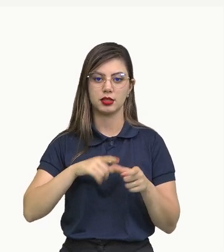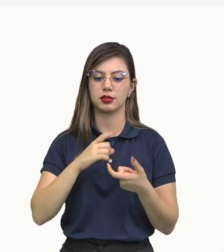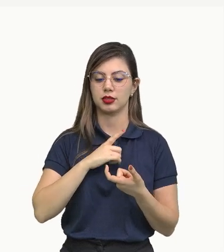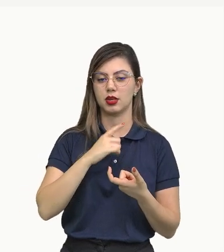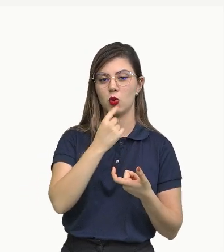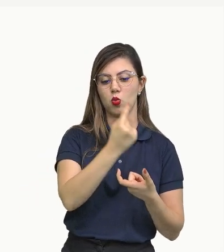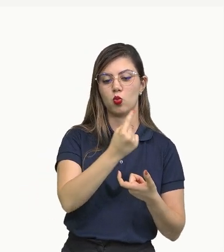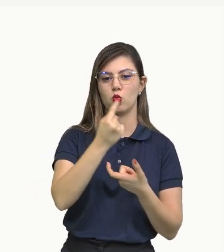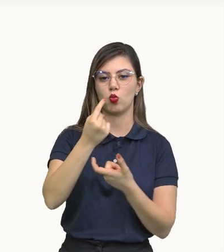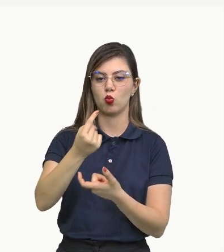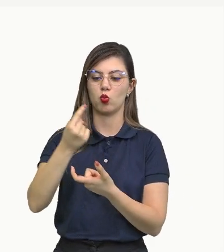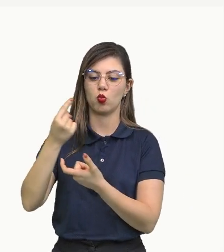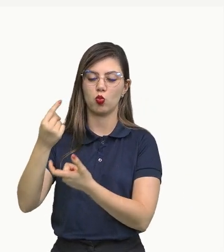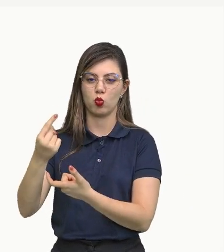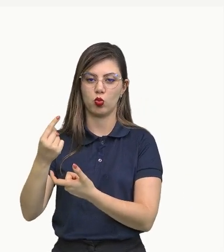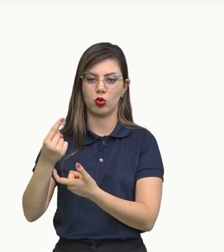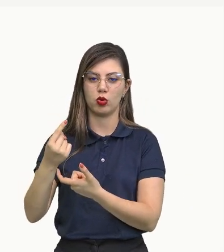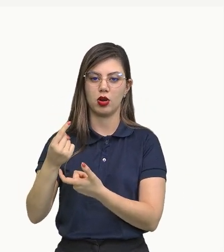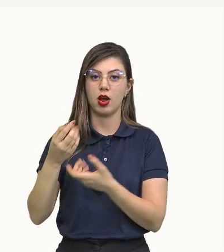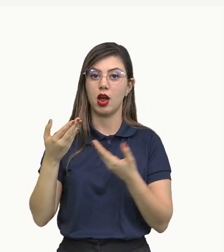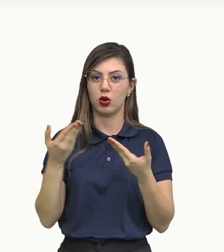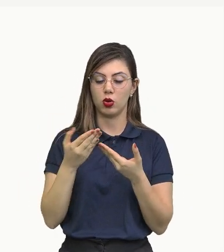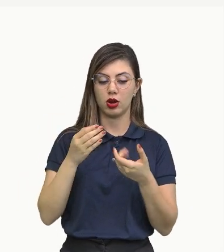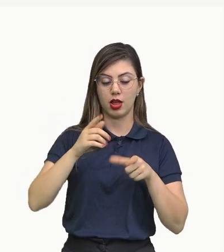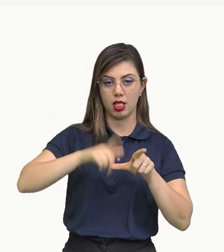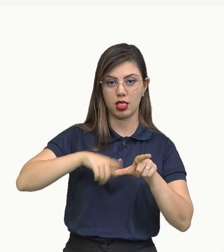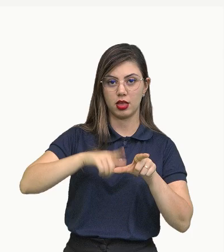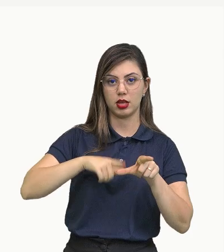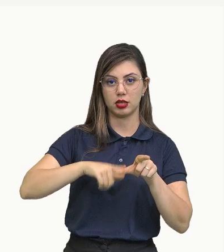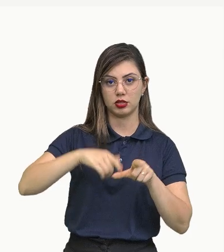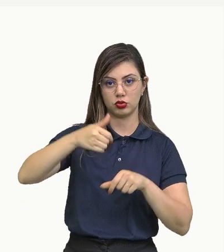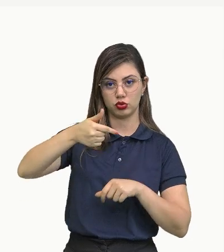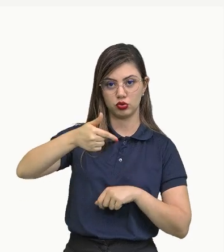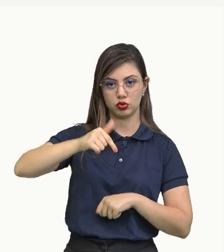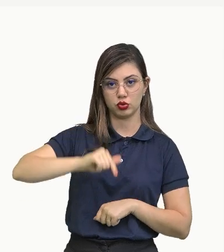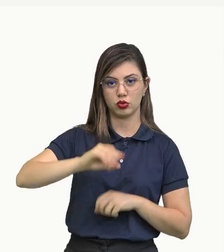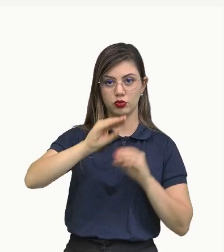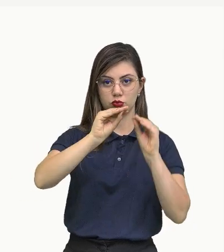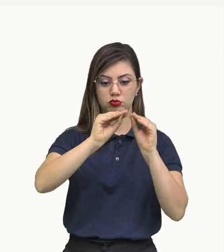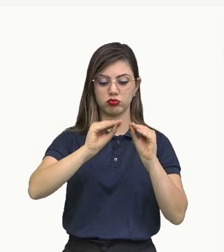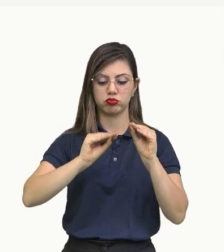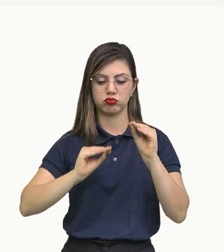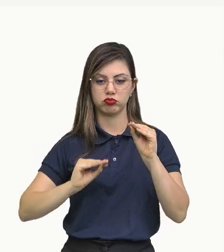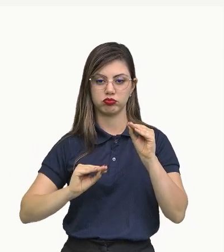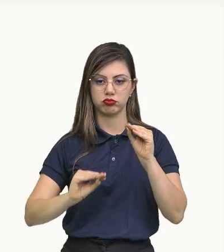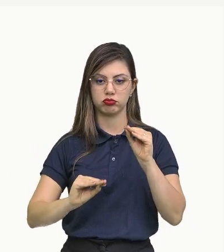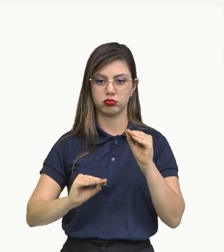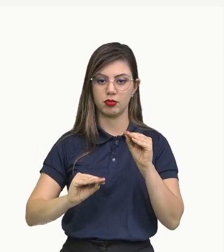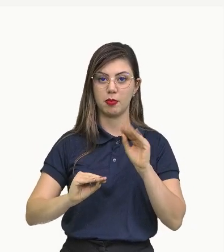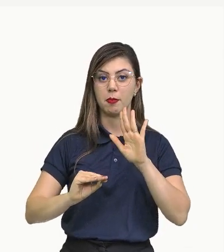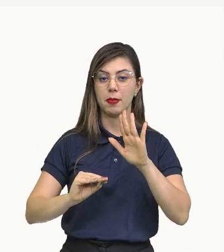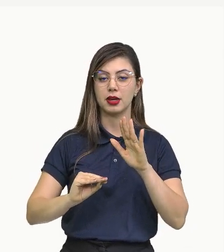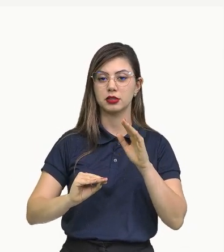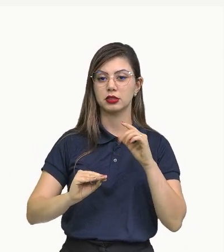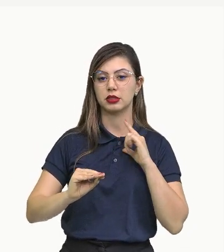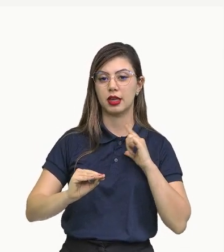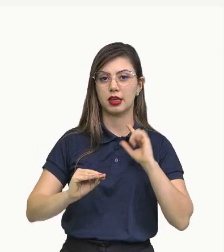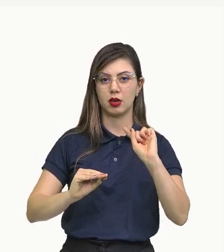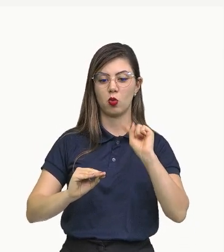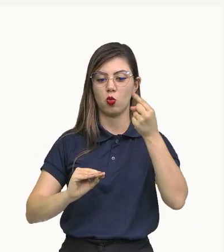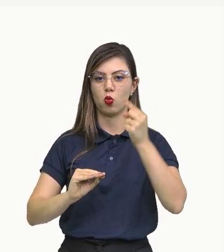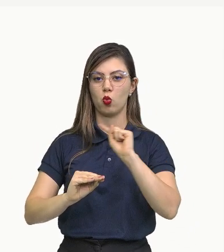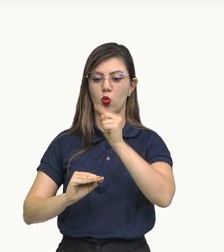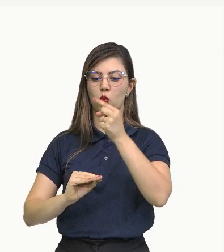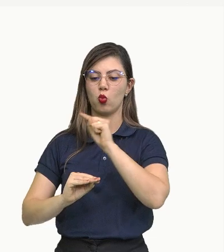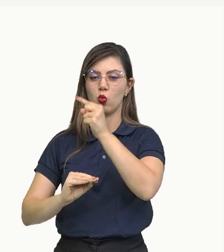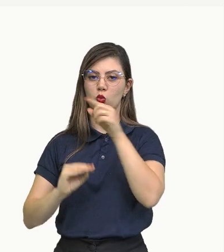1. Então, nós vamos repetir a letra, nós vamos repetir a base e somar 1 mais 1 mais 1, que vai dar